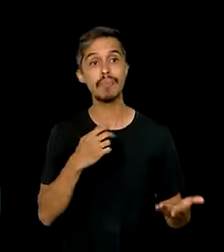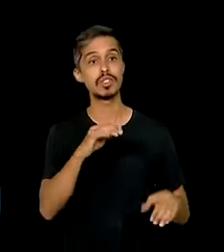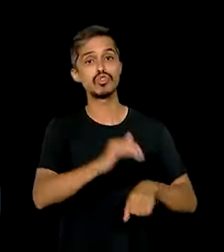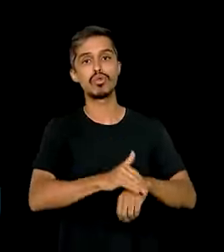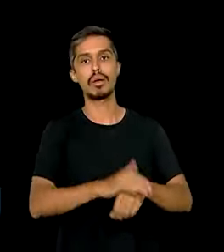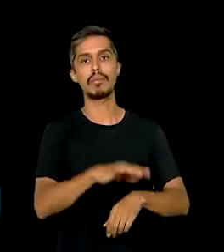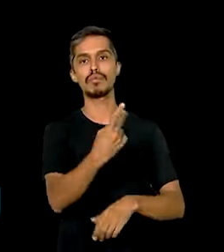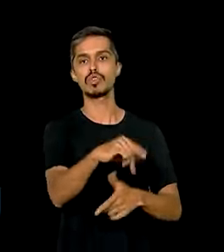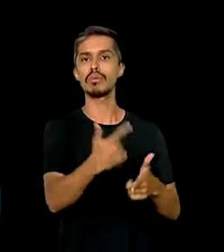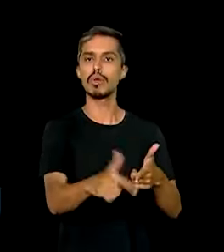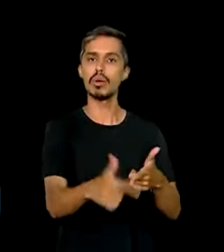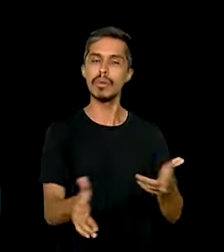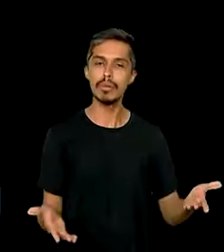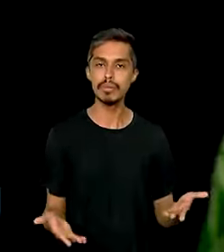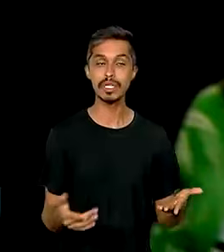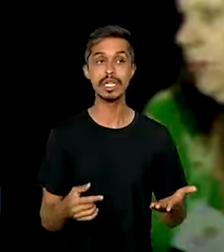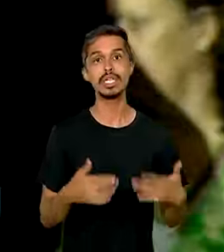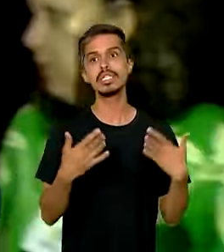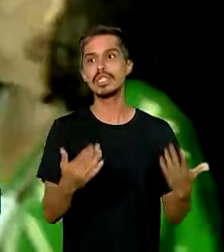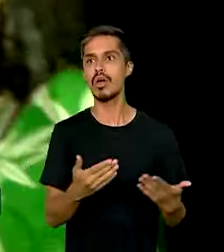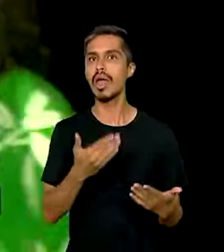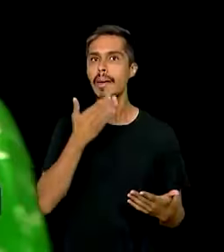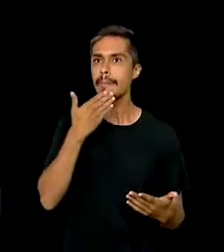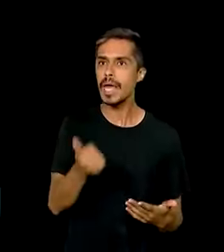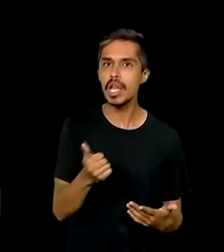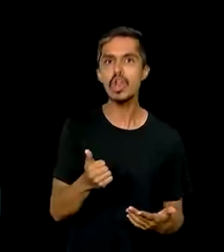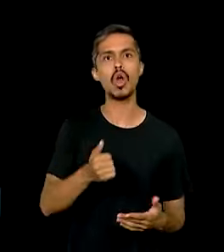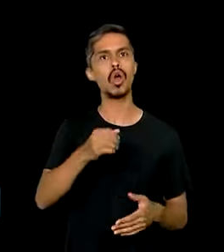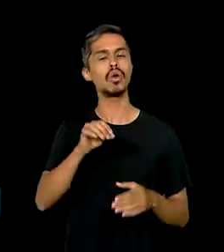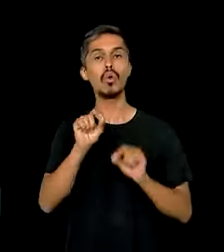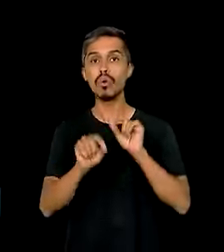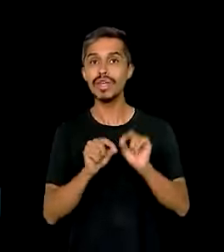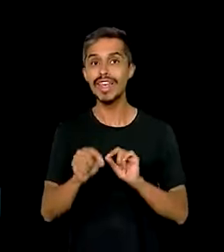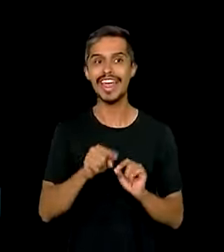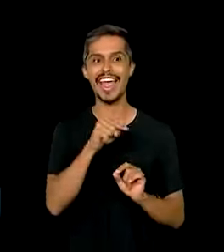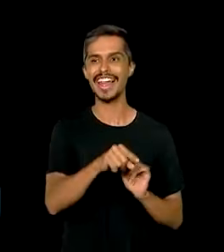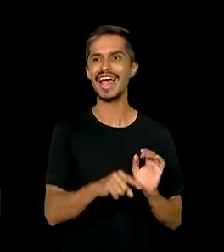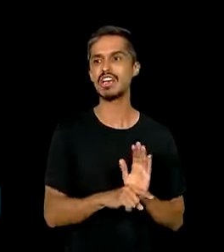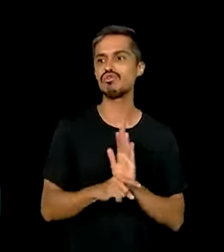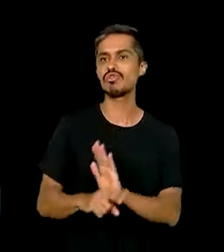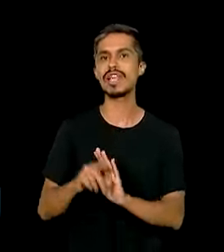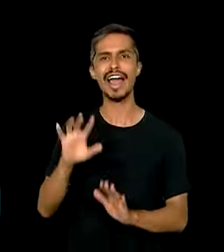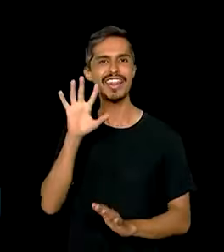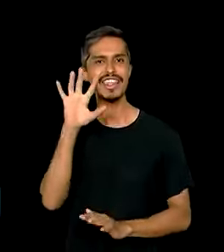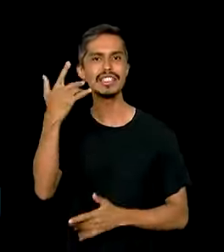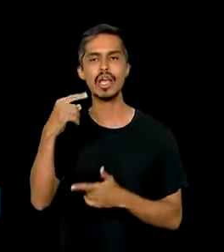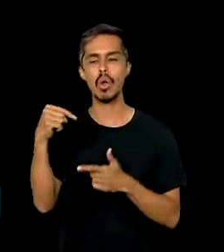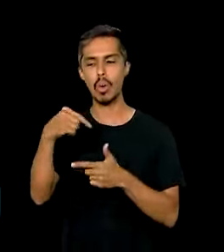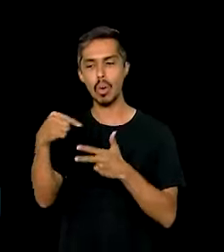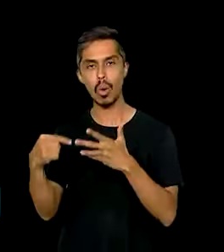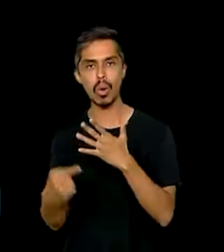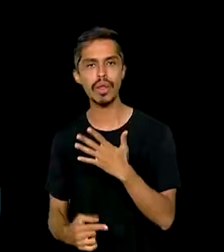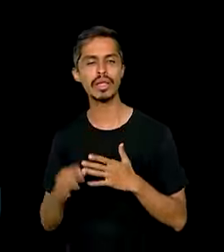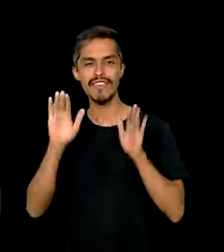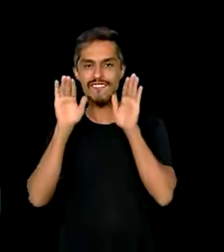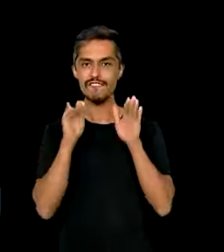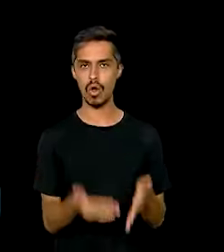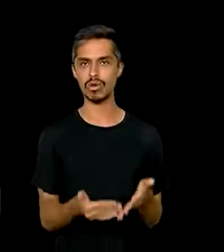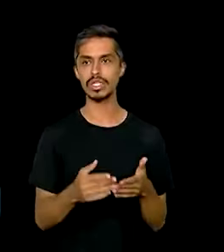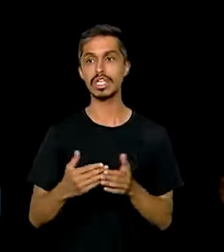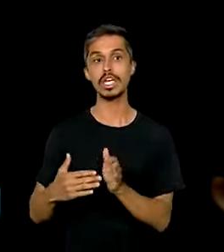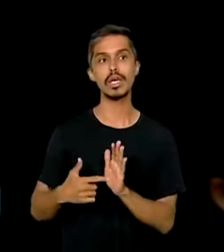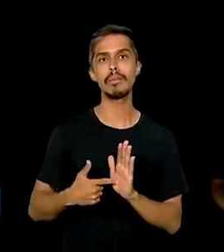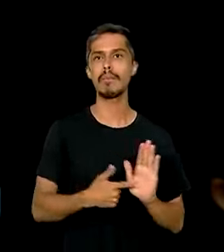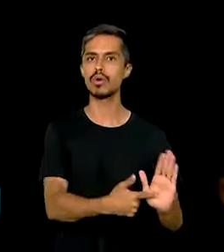suas necessidades. E não há nada mais justo que ajudarem na definição das prioridades e indicar a